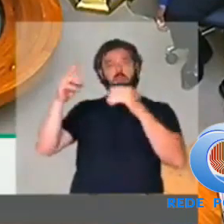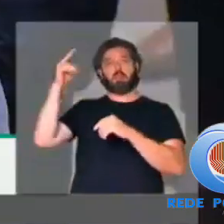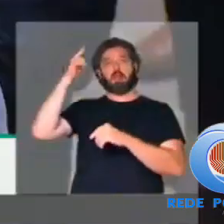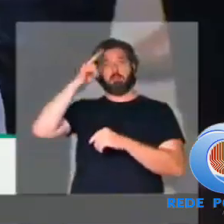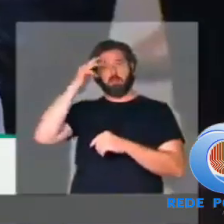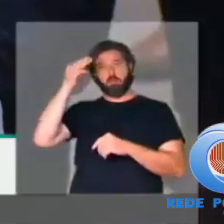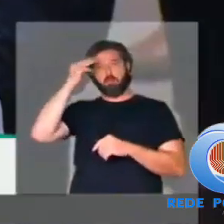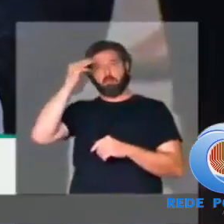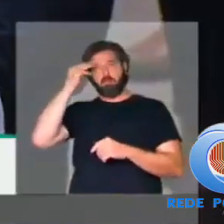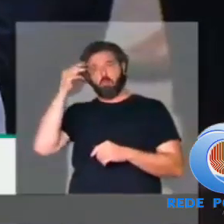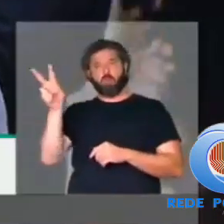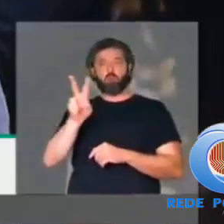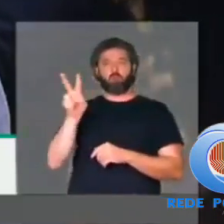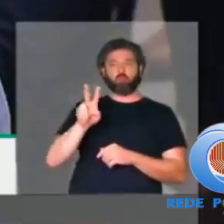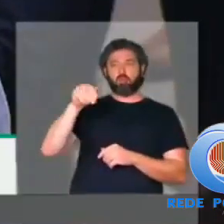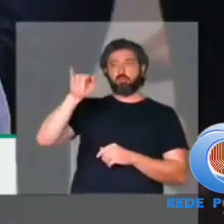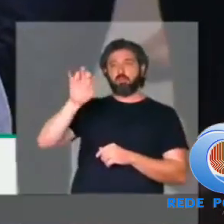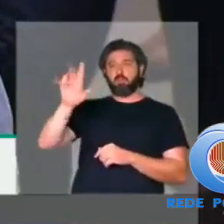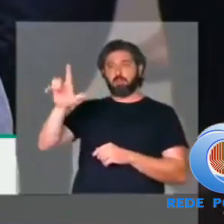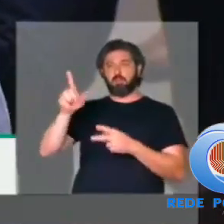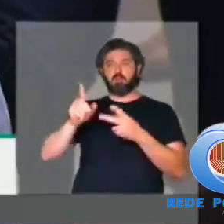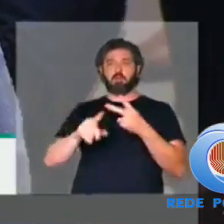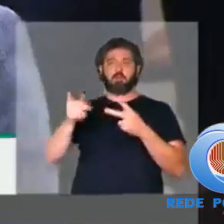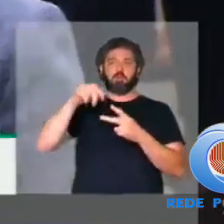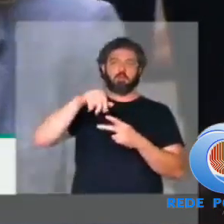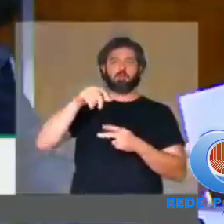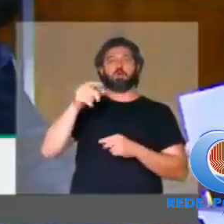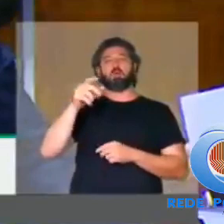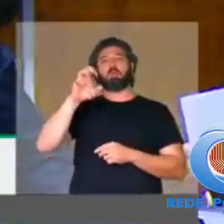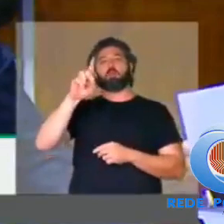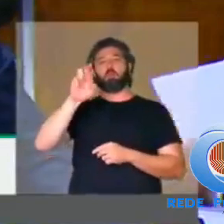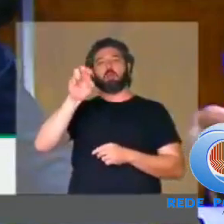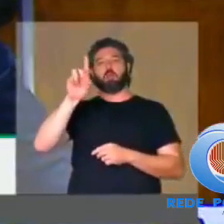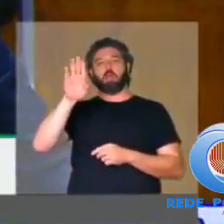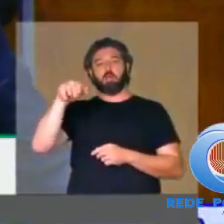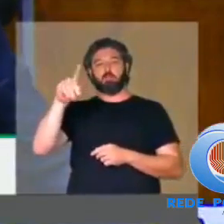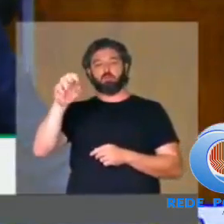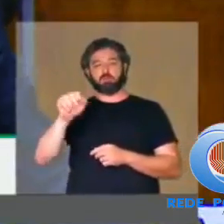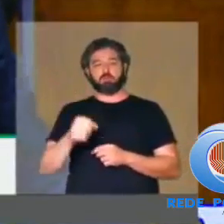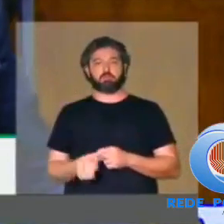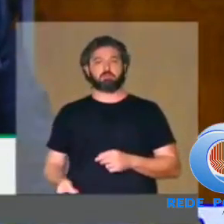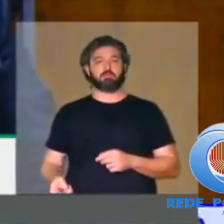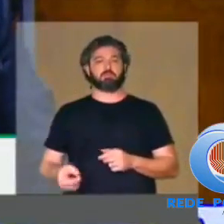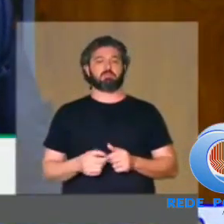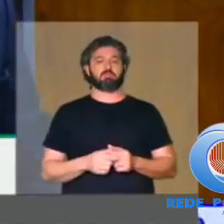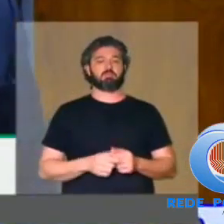memória de Eduardo Campos e de Miguel Arraes, grandes pela liderança do PRB. Então, Alberto.